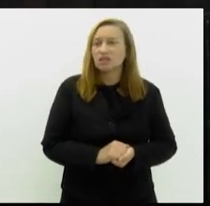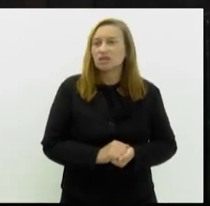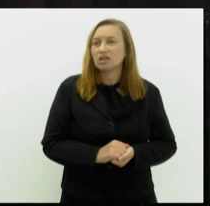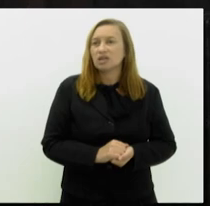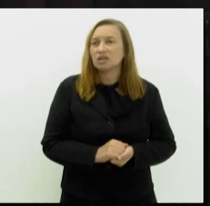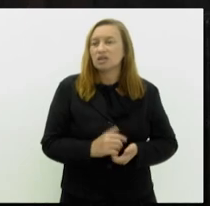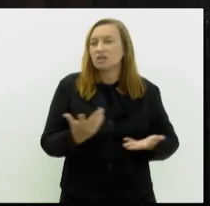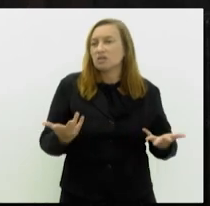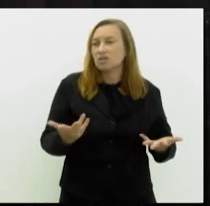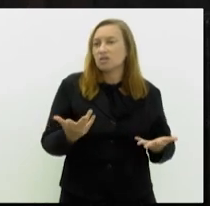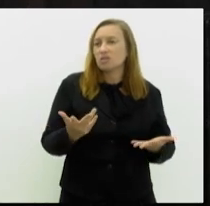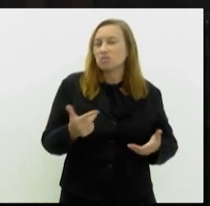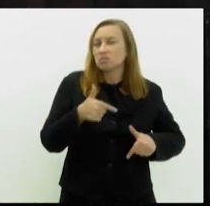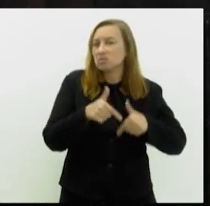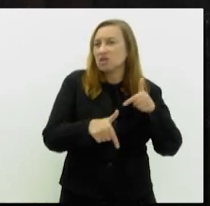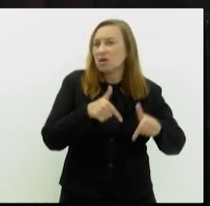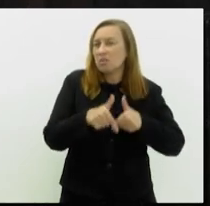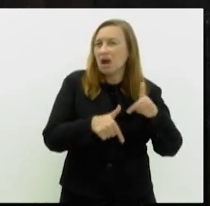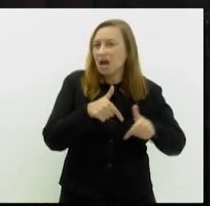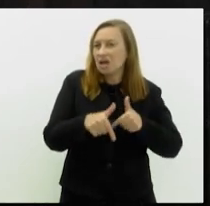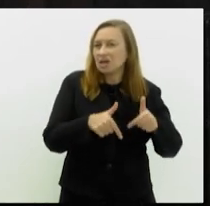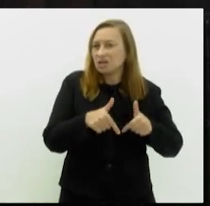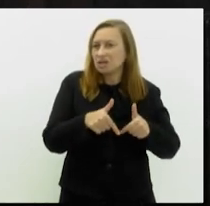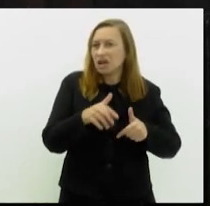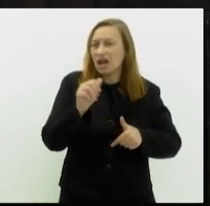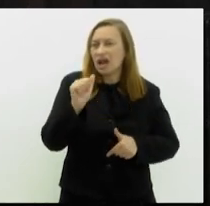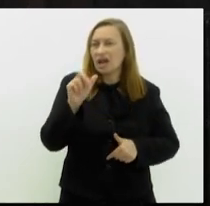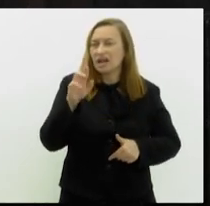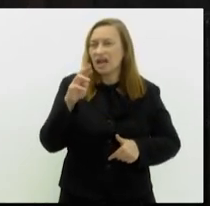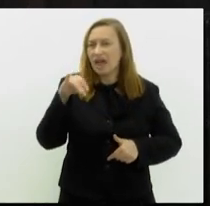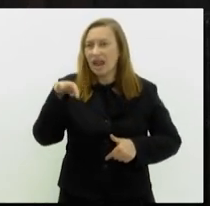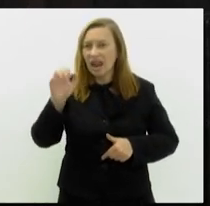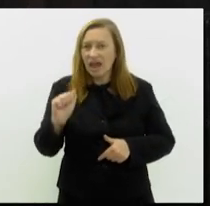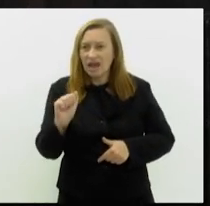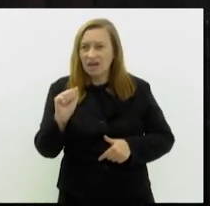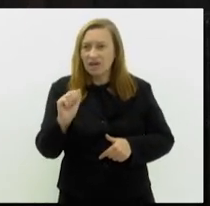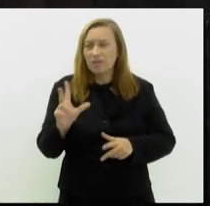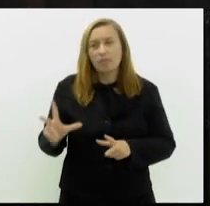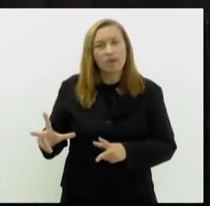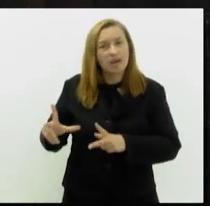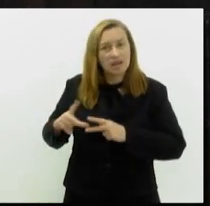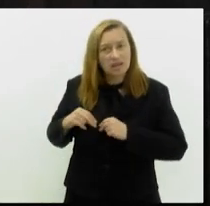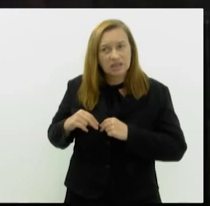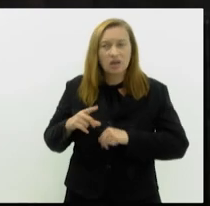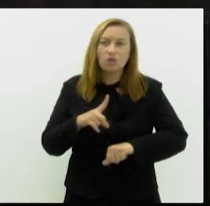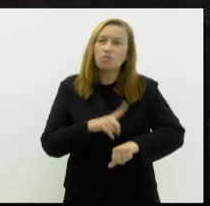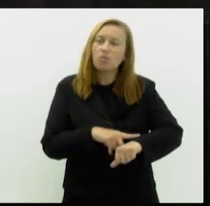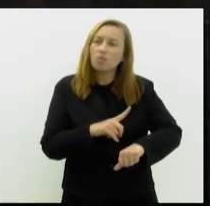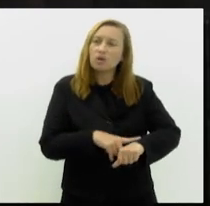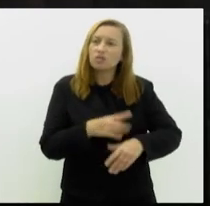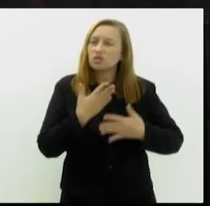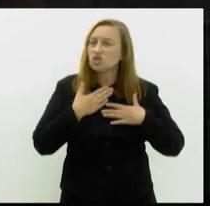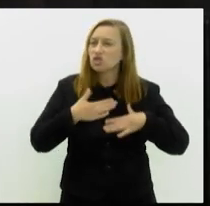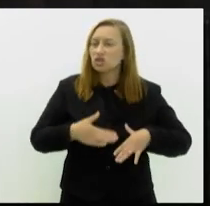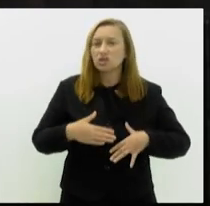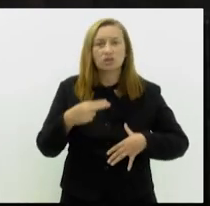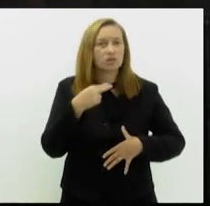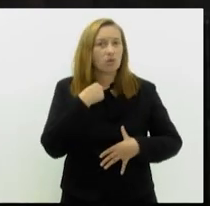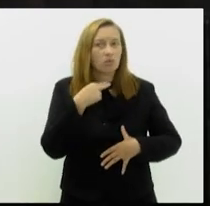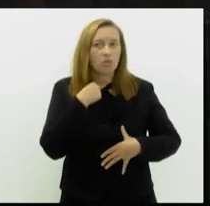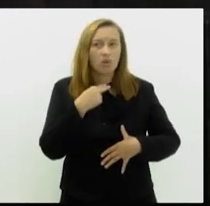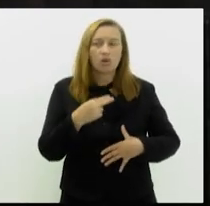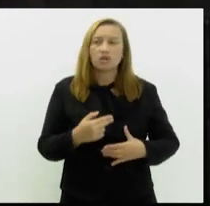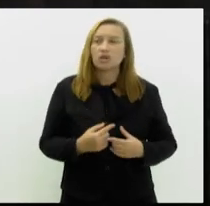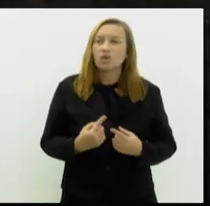irretocável e ilibado o trabalho feito por Ariela para merecer um momento de lazer, ele não é possível.